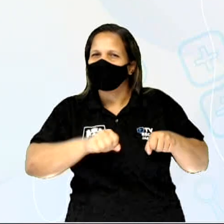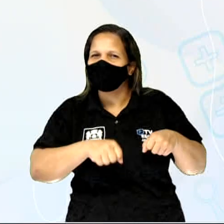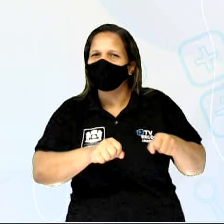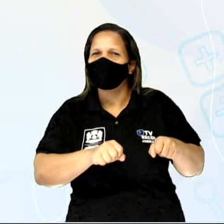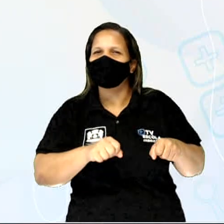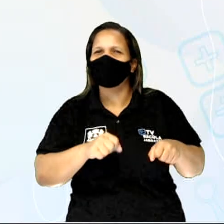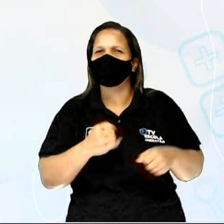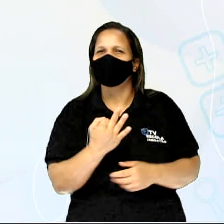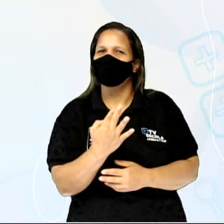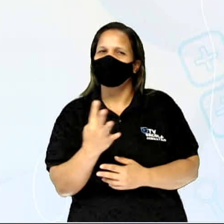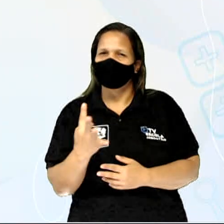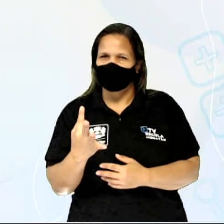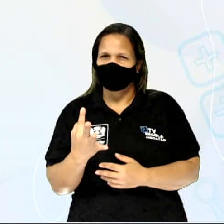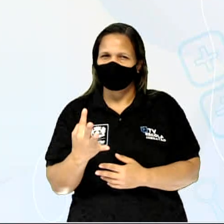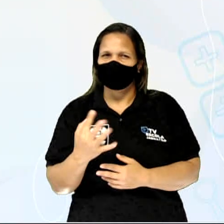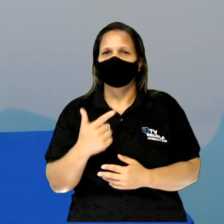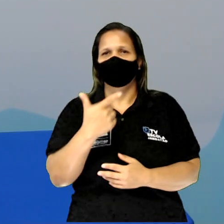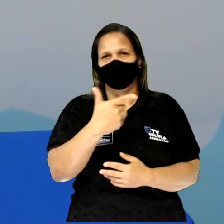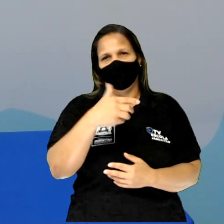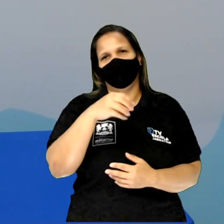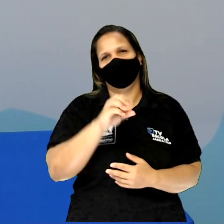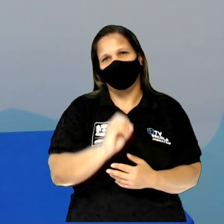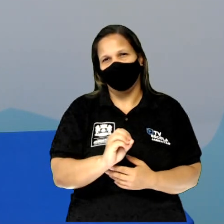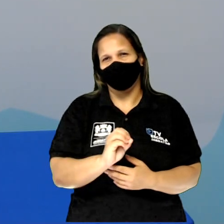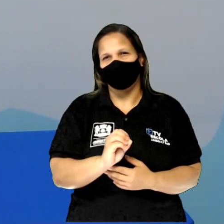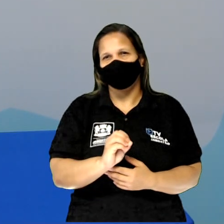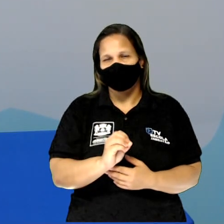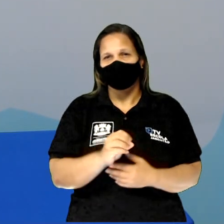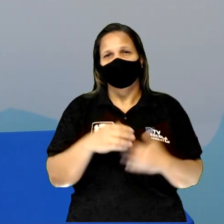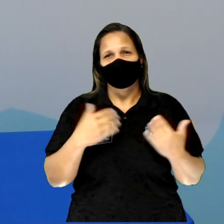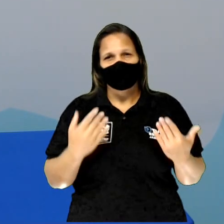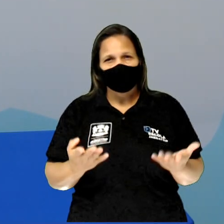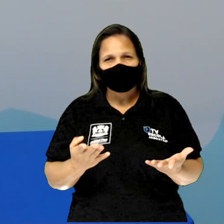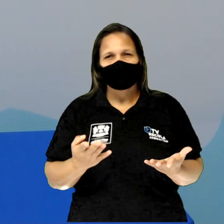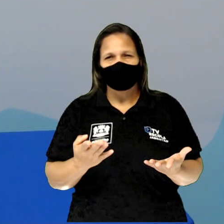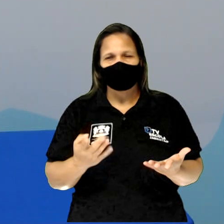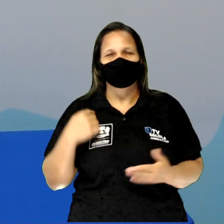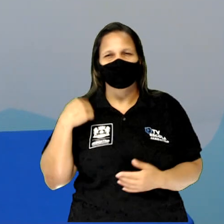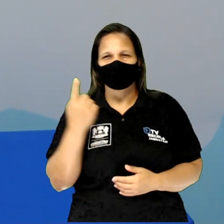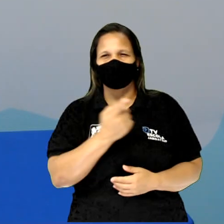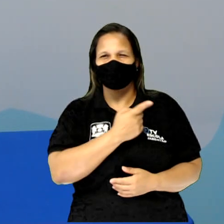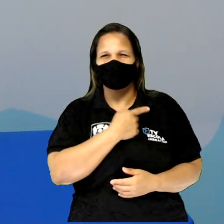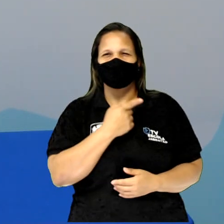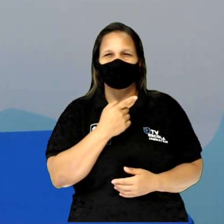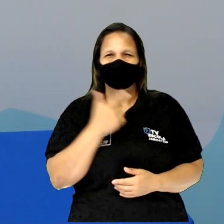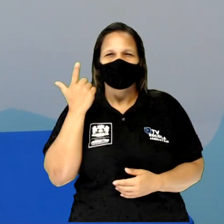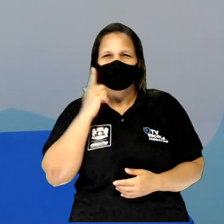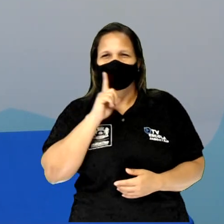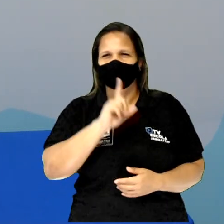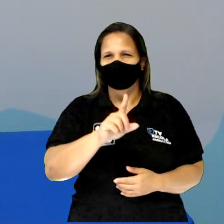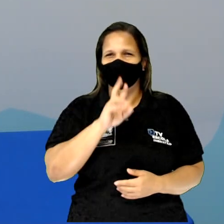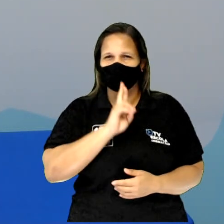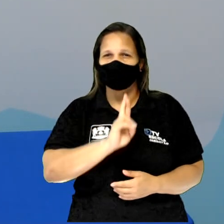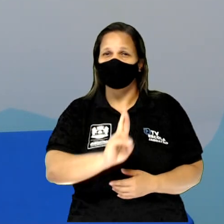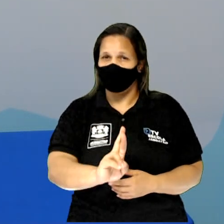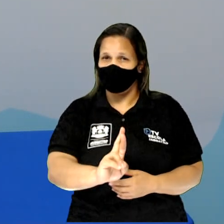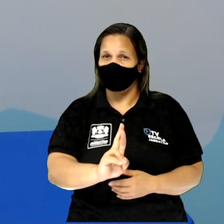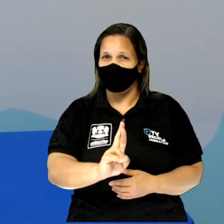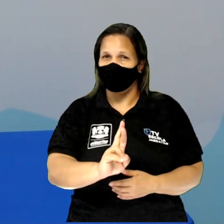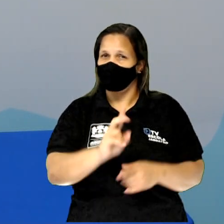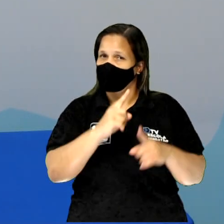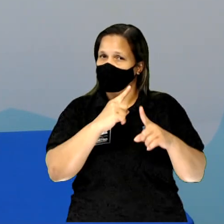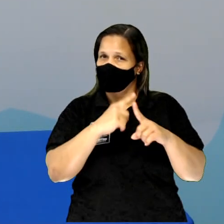mini motocicletas viram como nós conseguimos resolver essas situações através da multiplicação